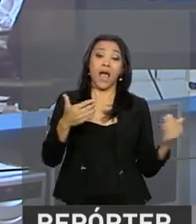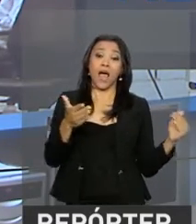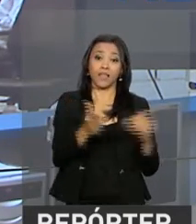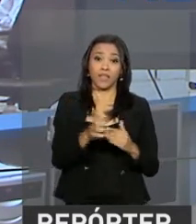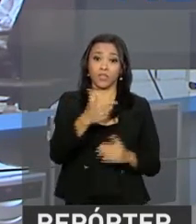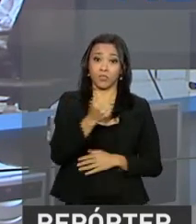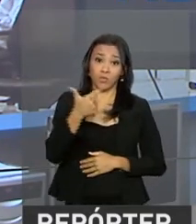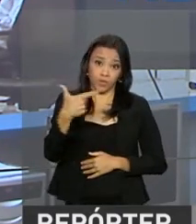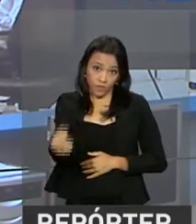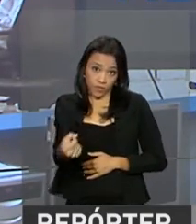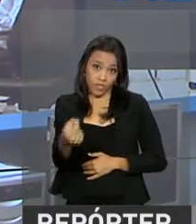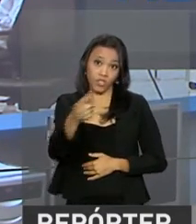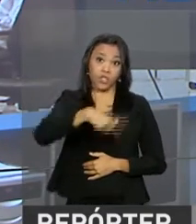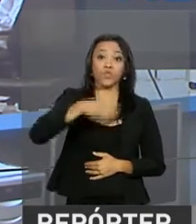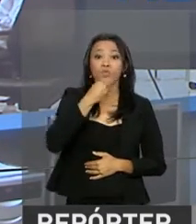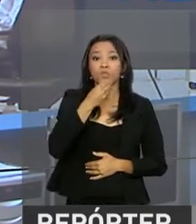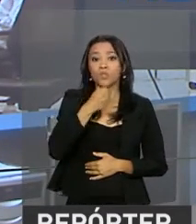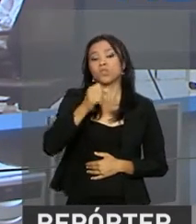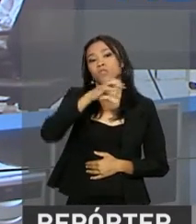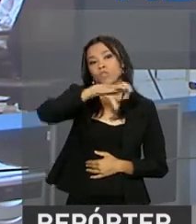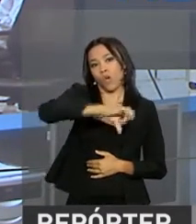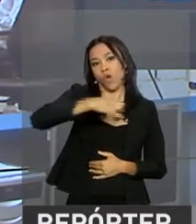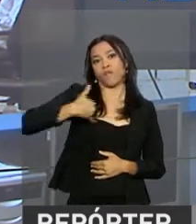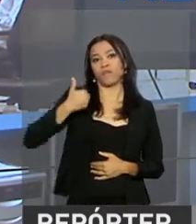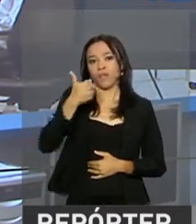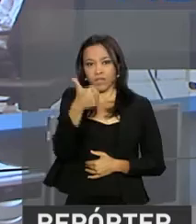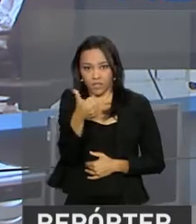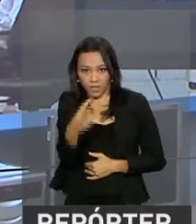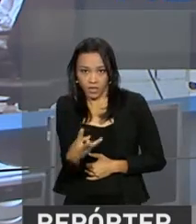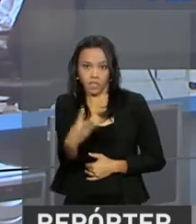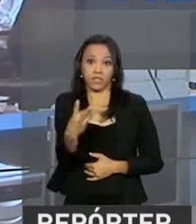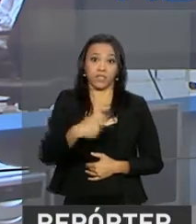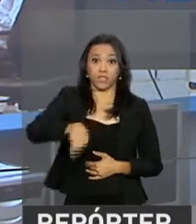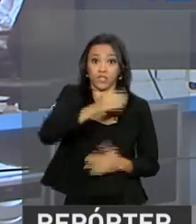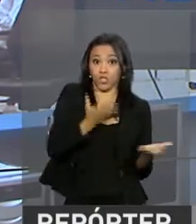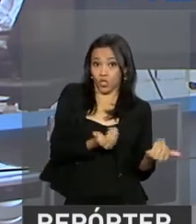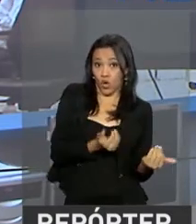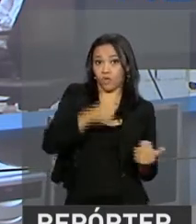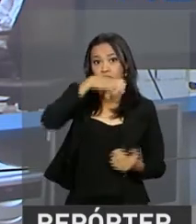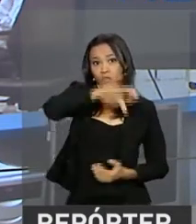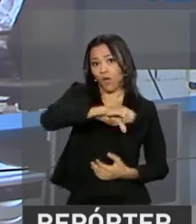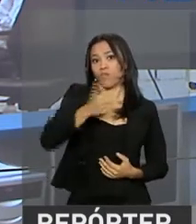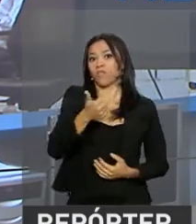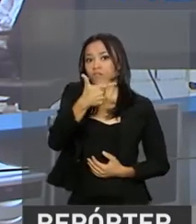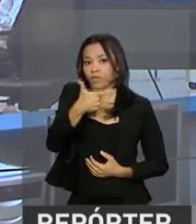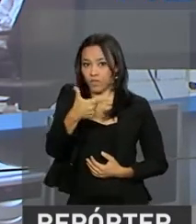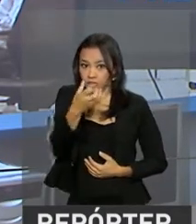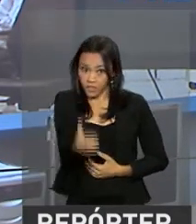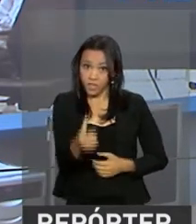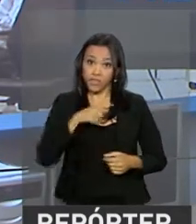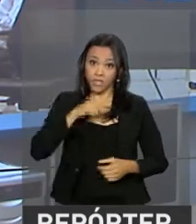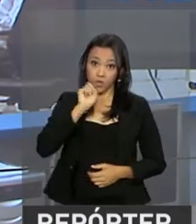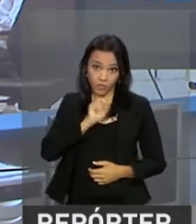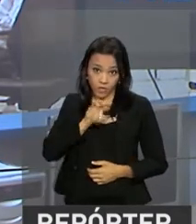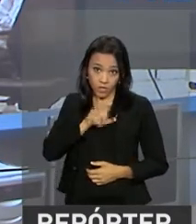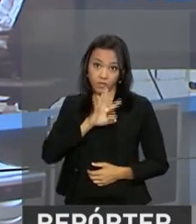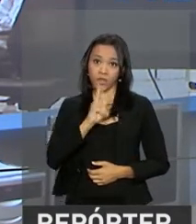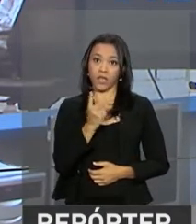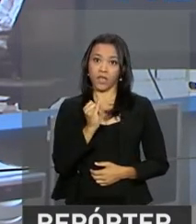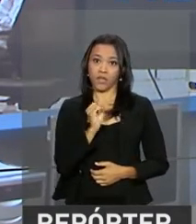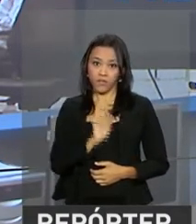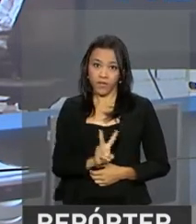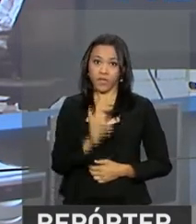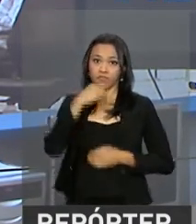serão incluídos os meninos de 9 a 13 anos. Jovens de 9 a 26 anos portadores do vírus HIV também